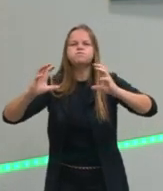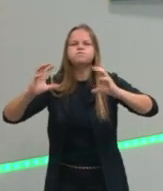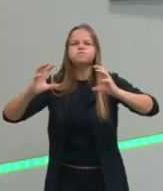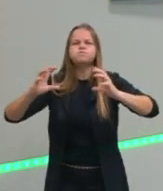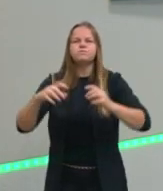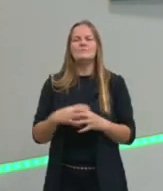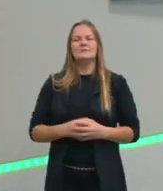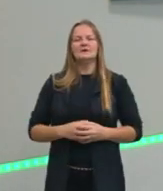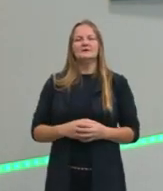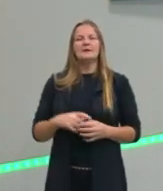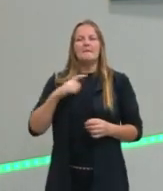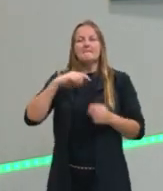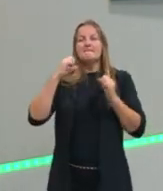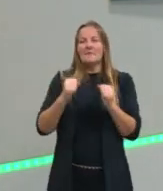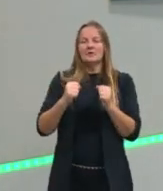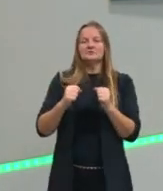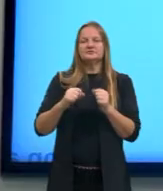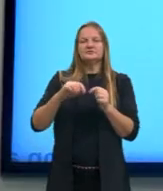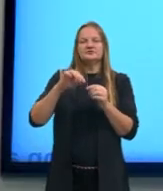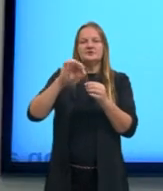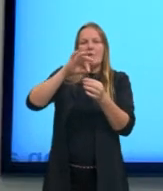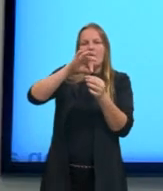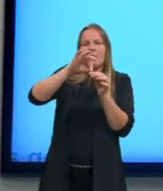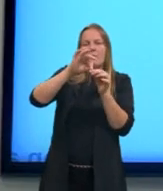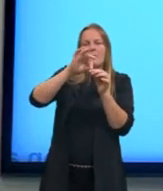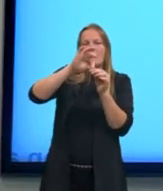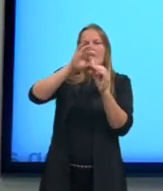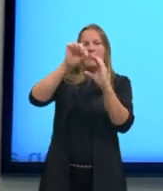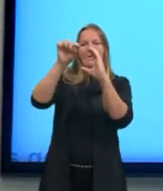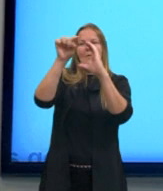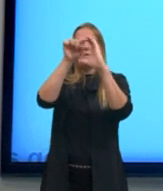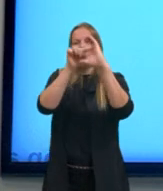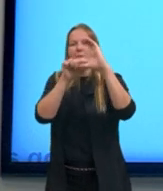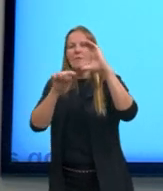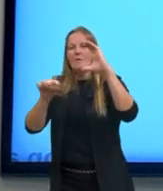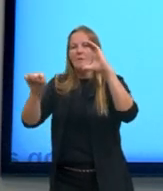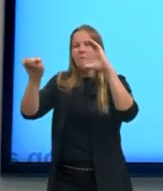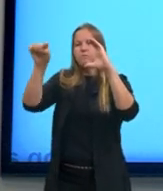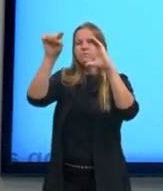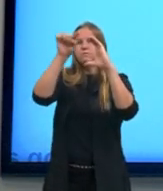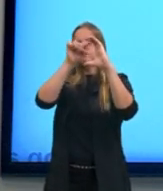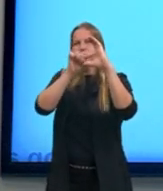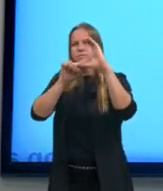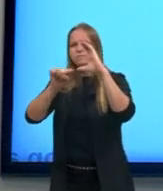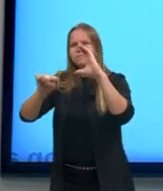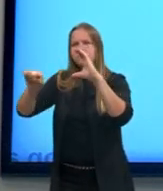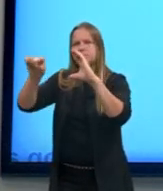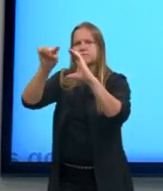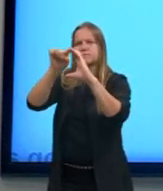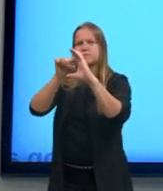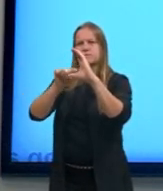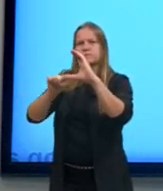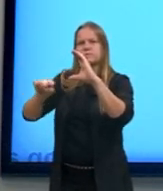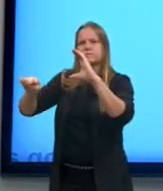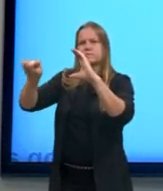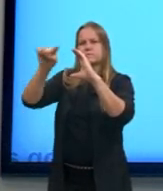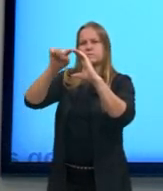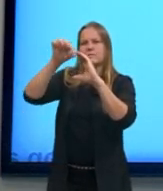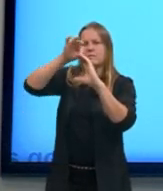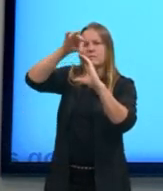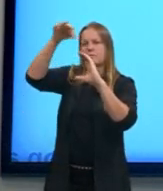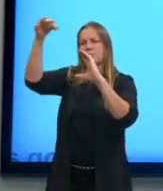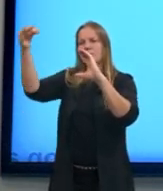a gente pode medir a circunferência dessa bola né que seria a gente pegar a bola e